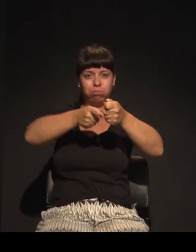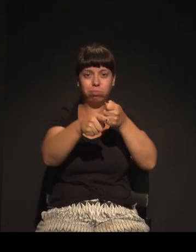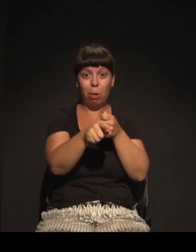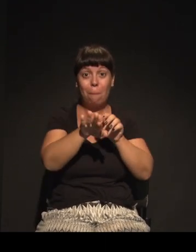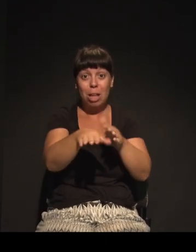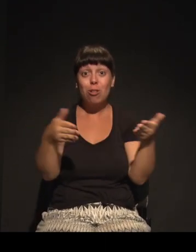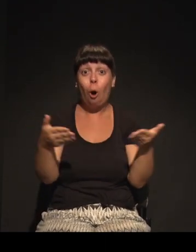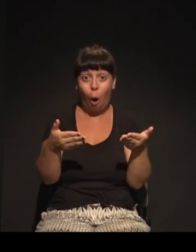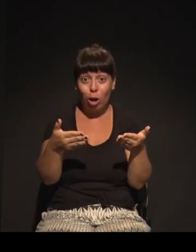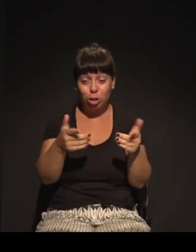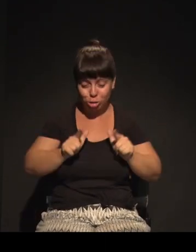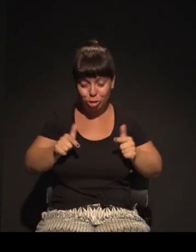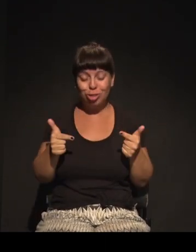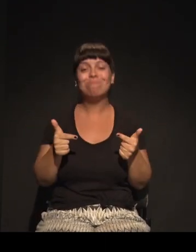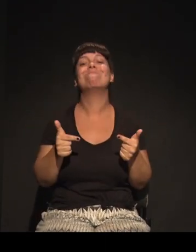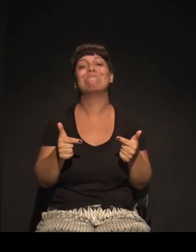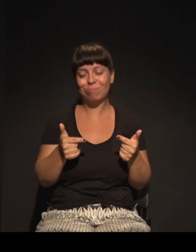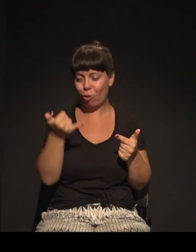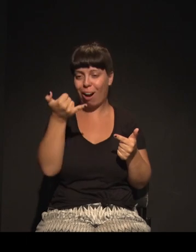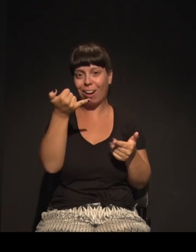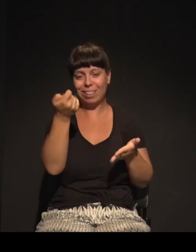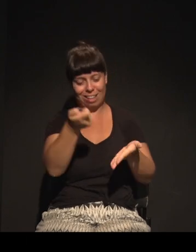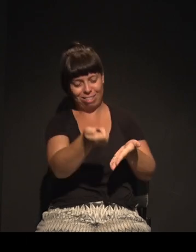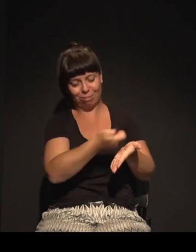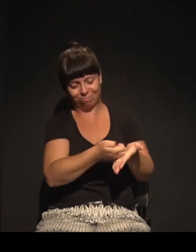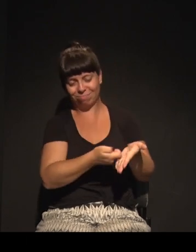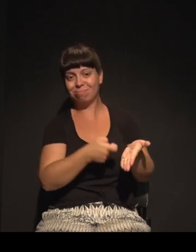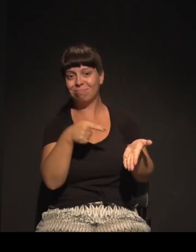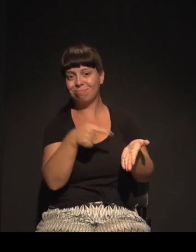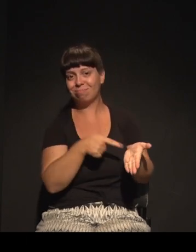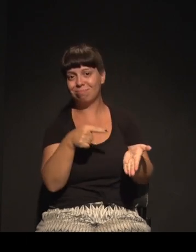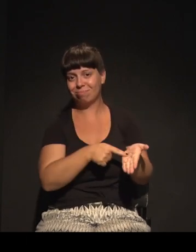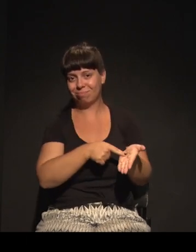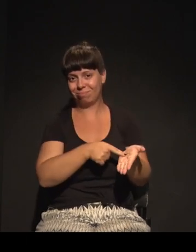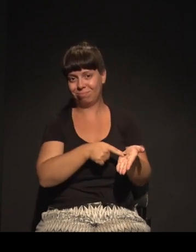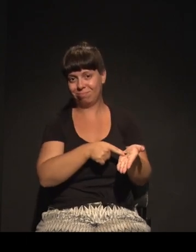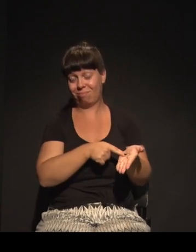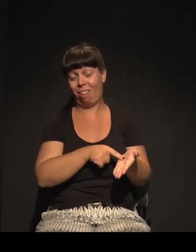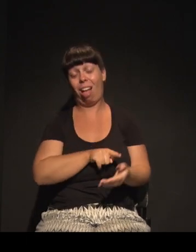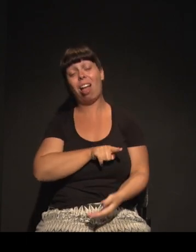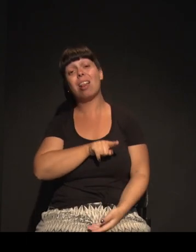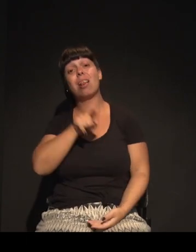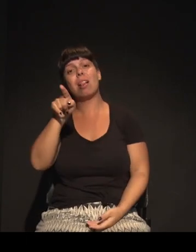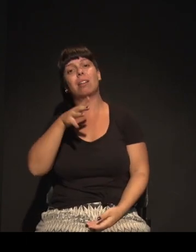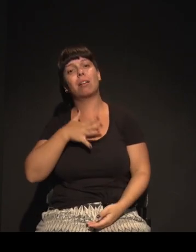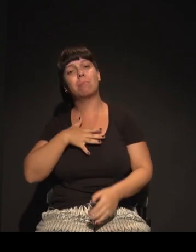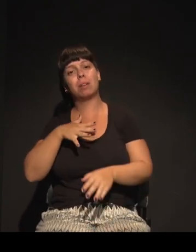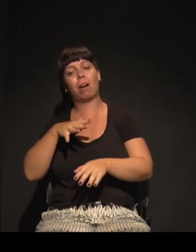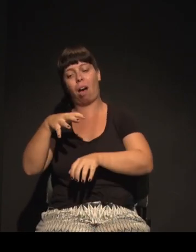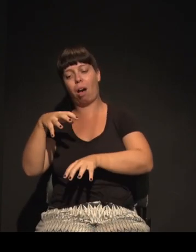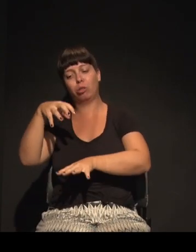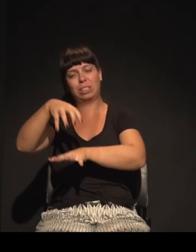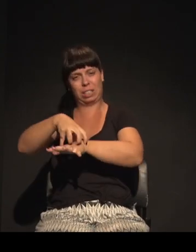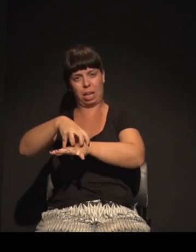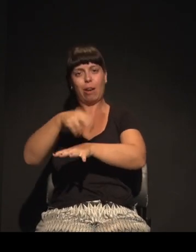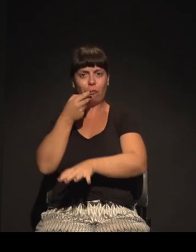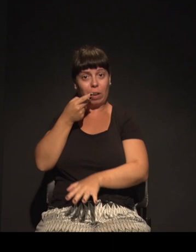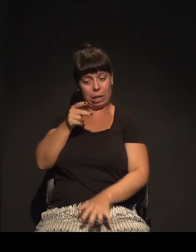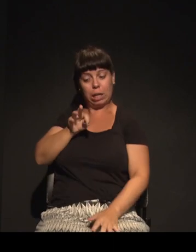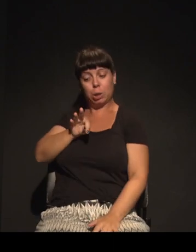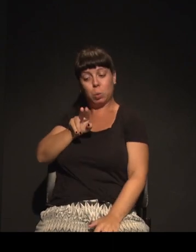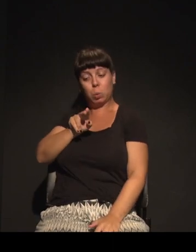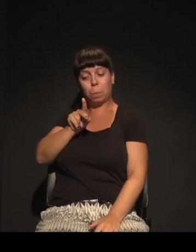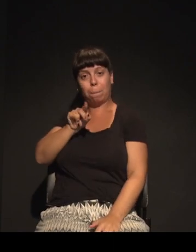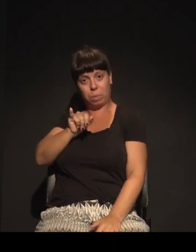escrita e els é na minha aldeia como eu disse sou tupi guarani